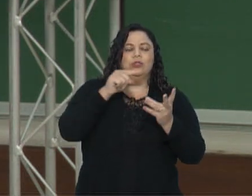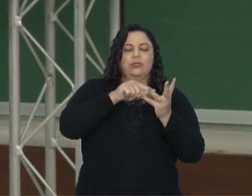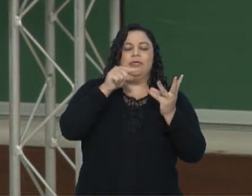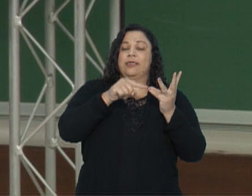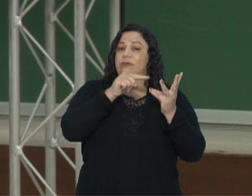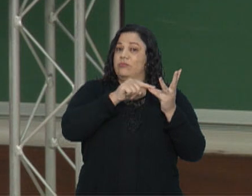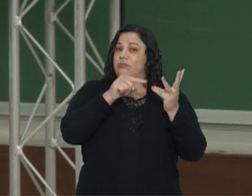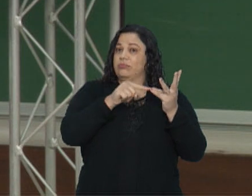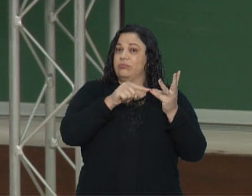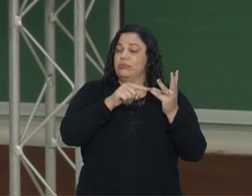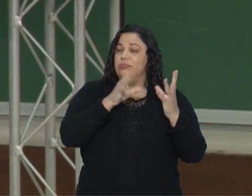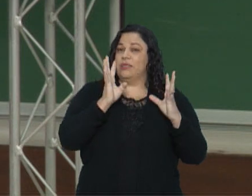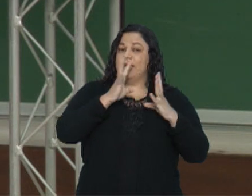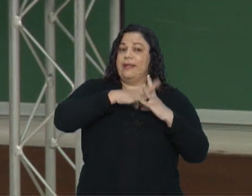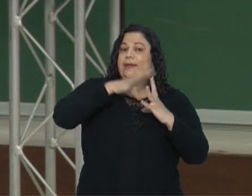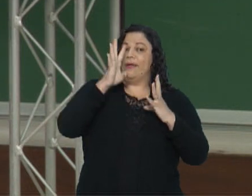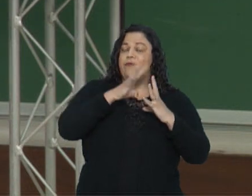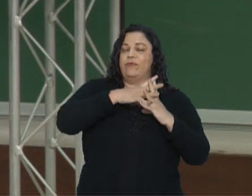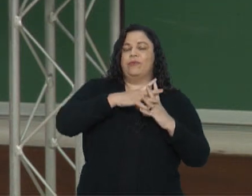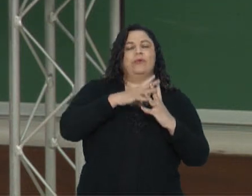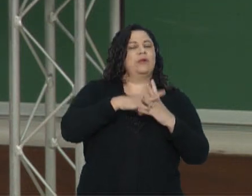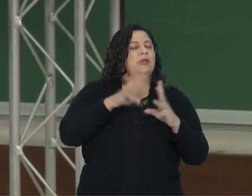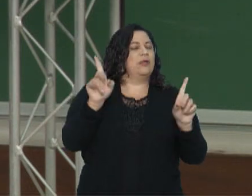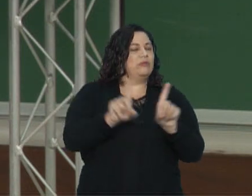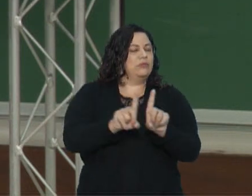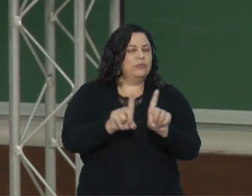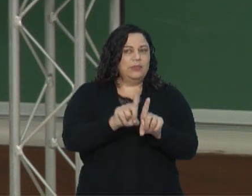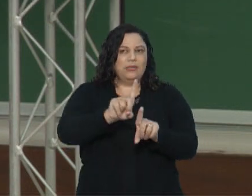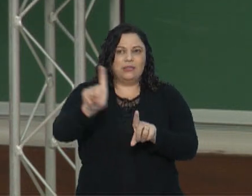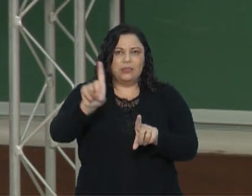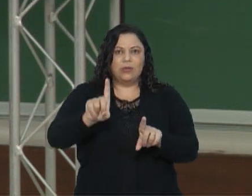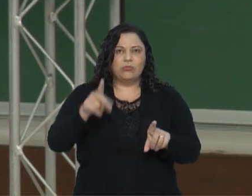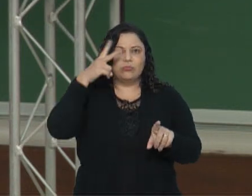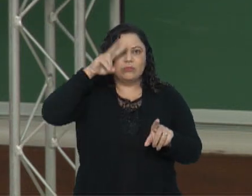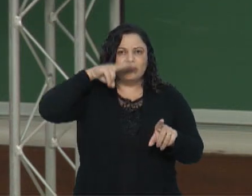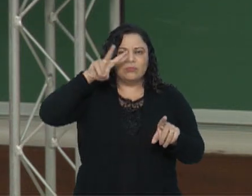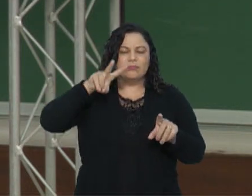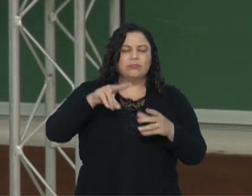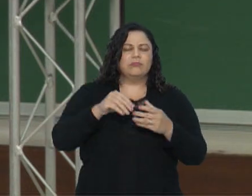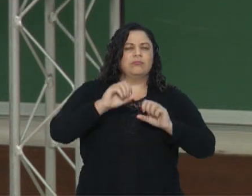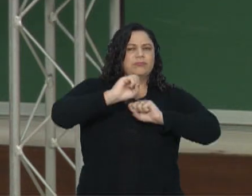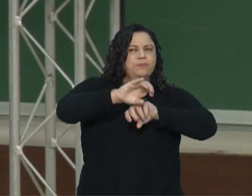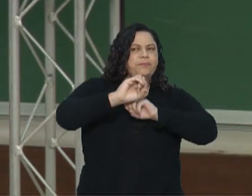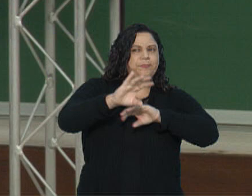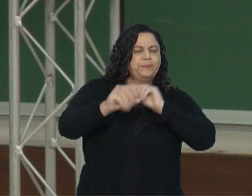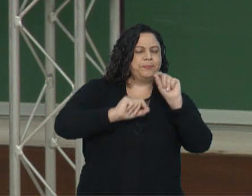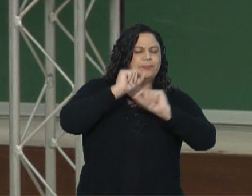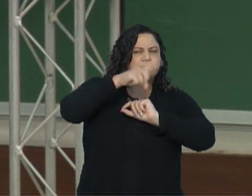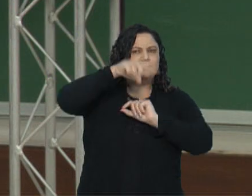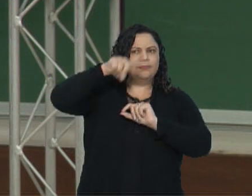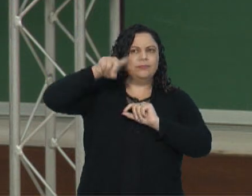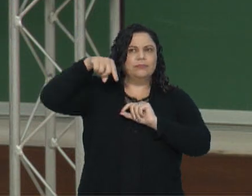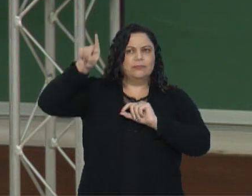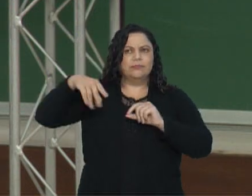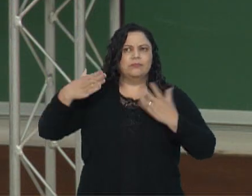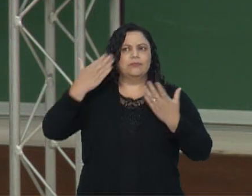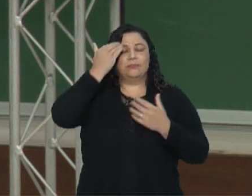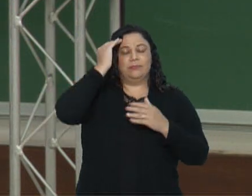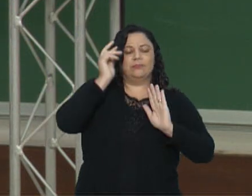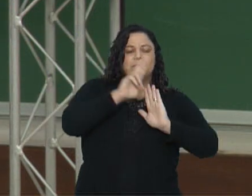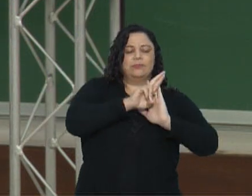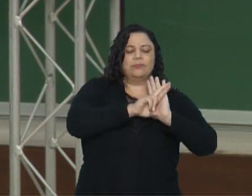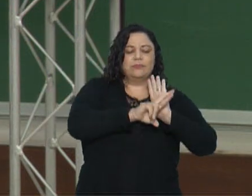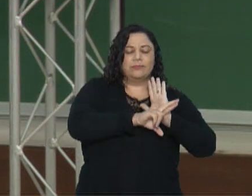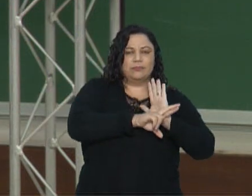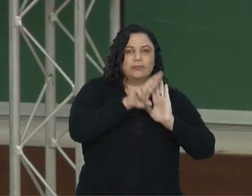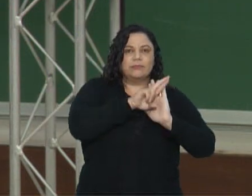terminadas em vocal. Ou seja, lembra da aula que nós trabalhamos justamente a acentuação? Quando nós entendemos esse esqueminha de